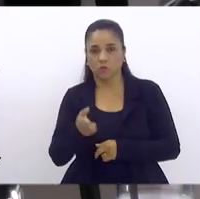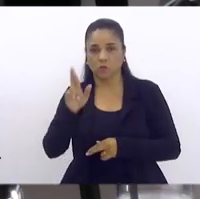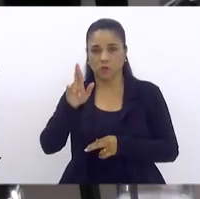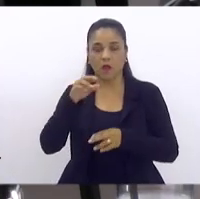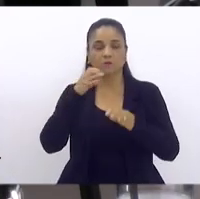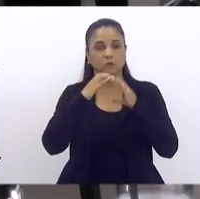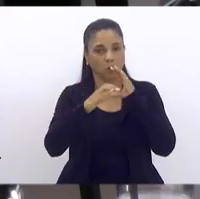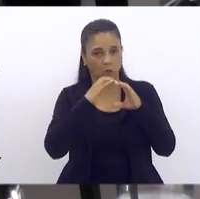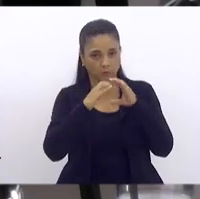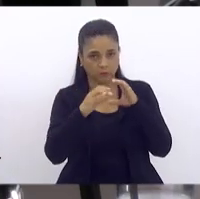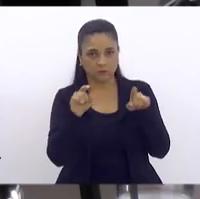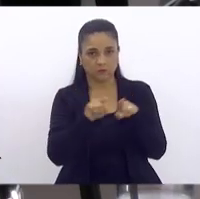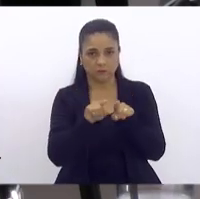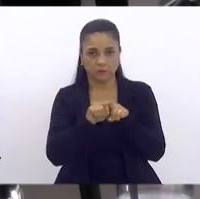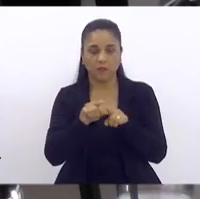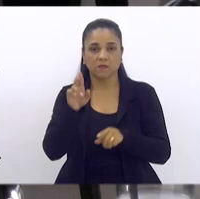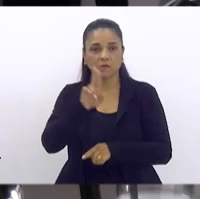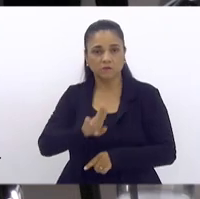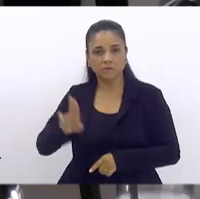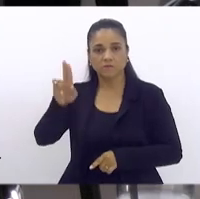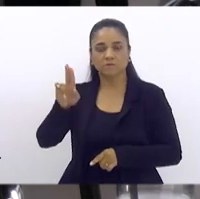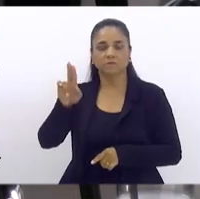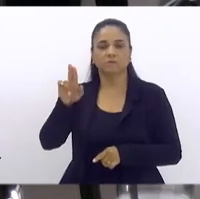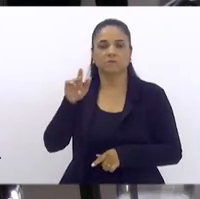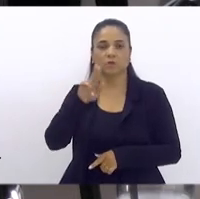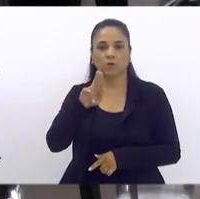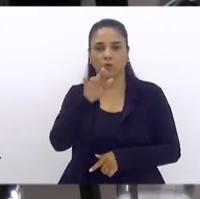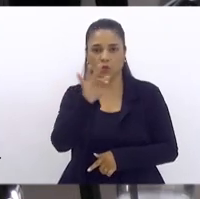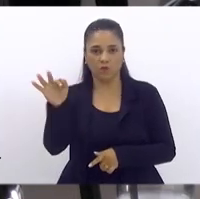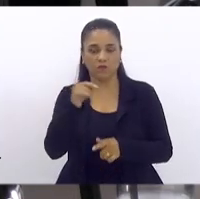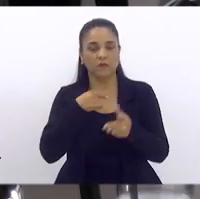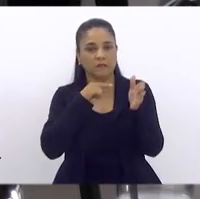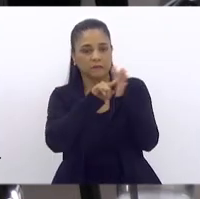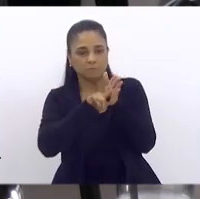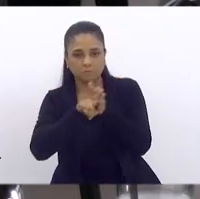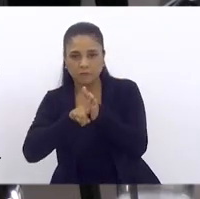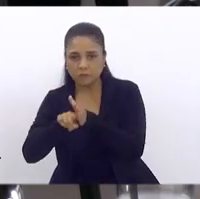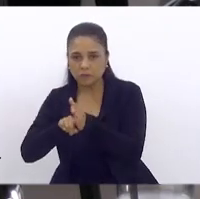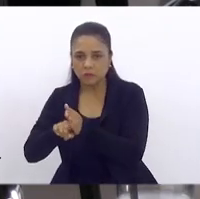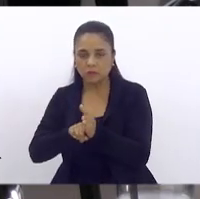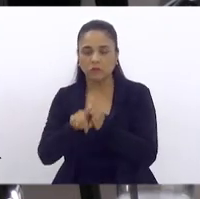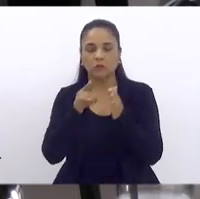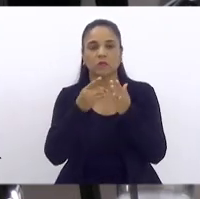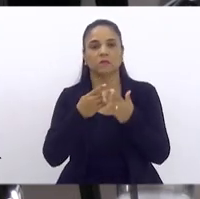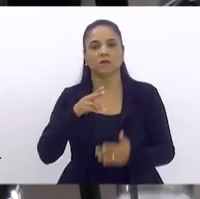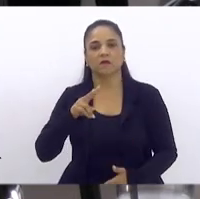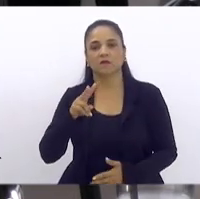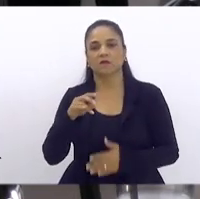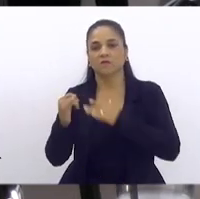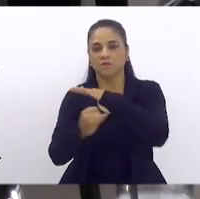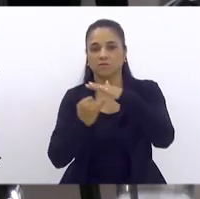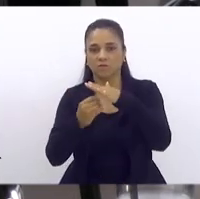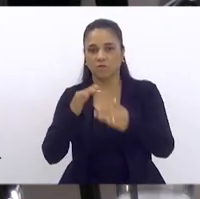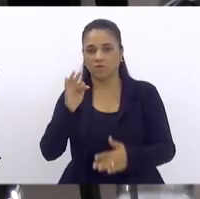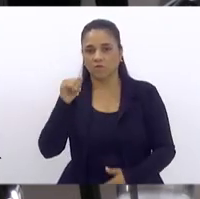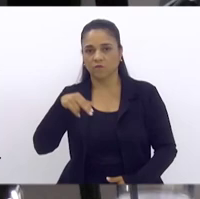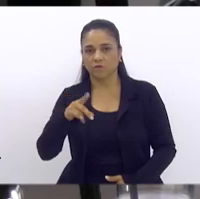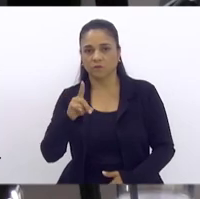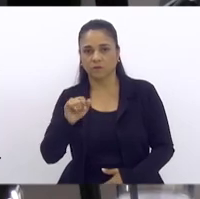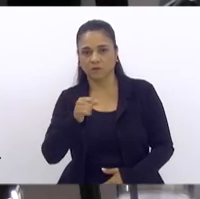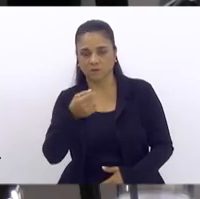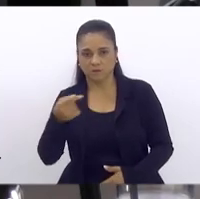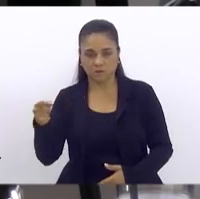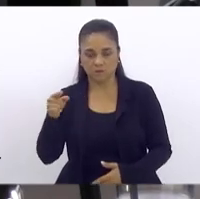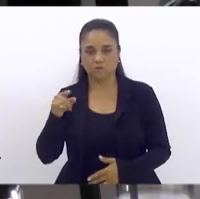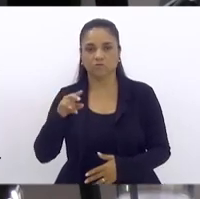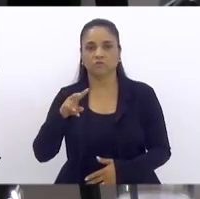também em comunicação na Universidade Federal Fluminense e trabalho como pesquisadora na Fundação Getúlio Vargas, né, na Escola de Comunicação, Mídia